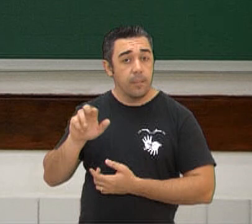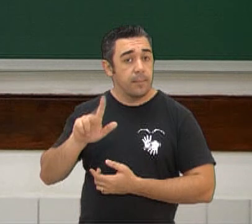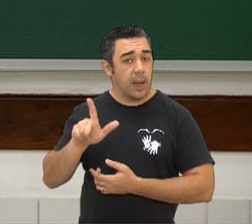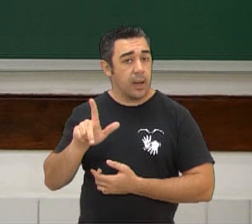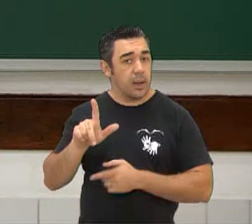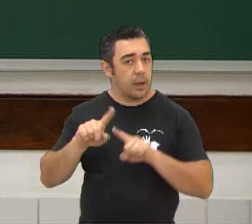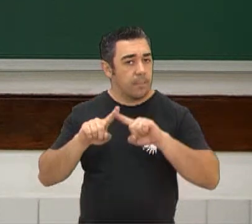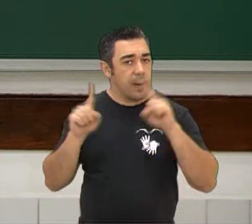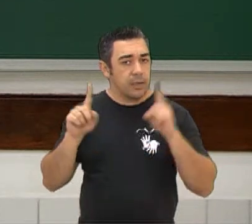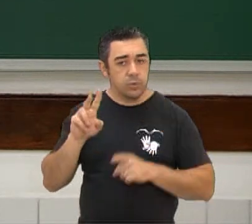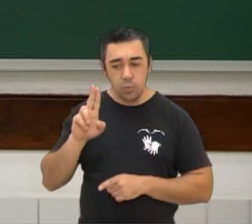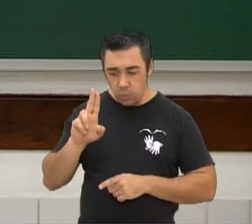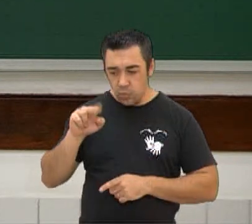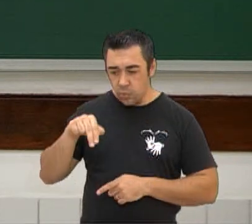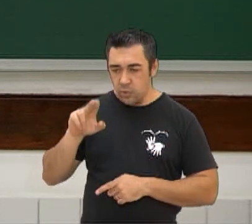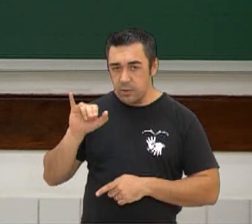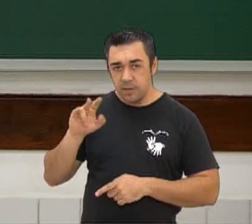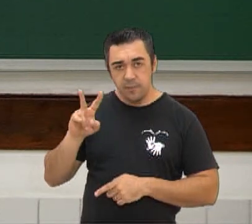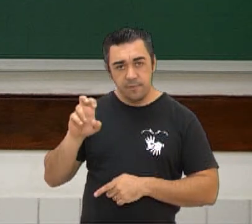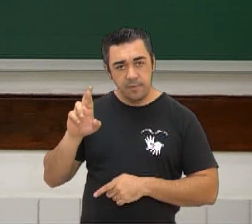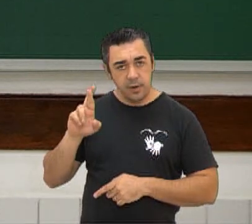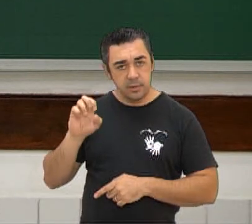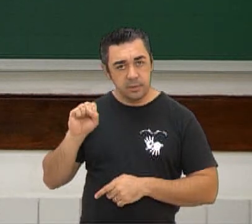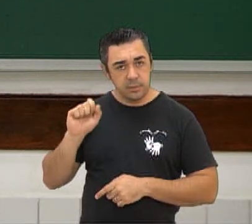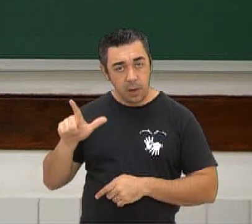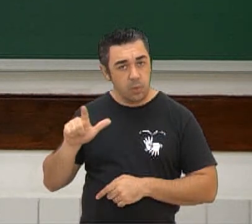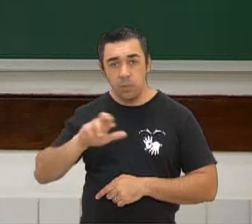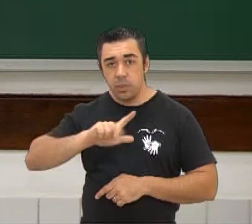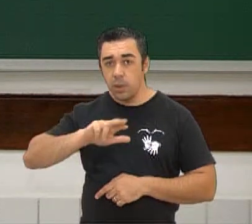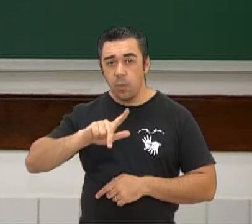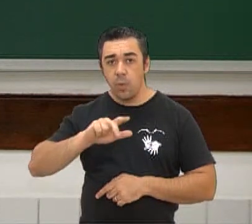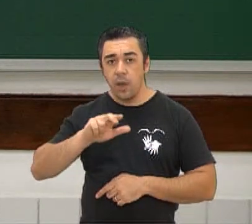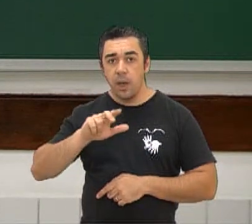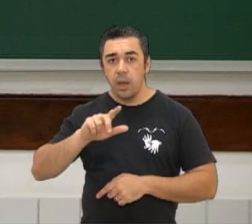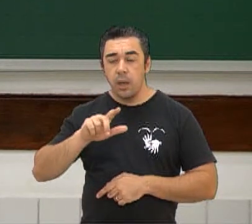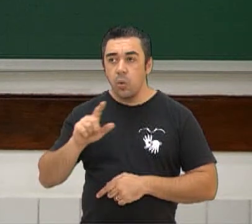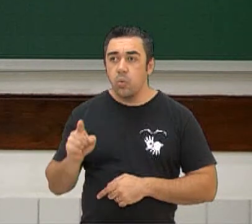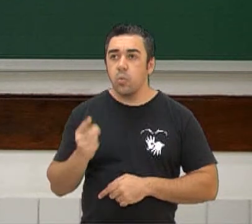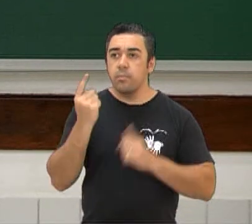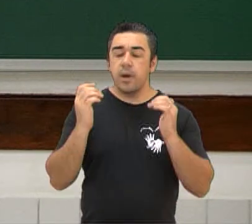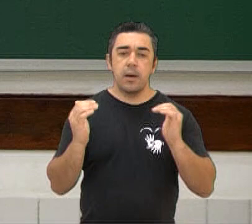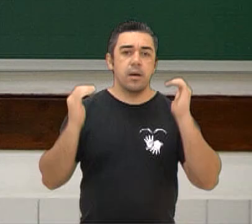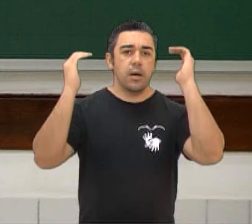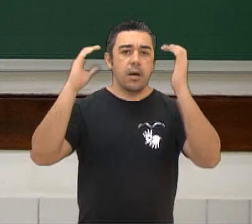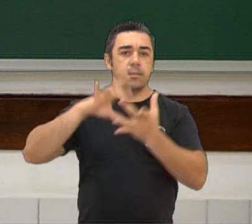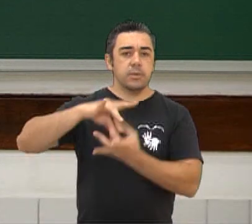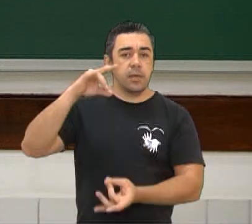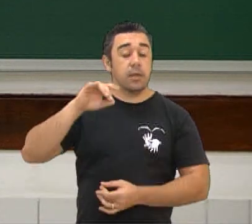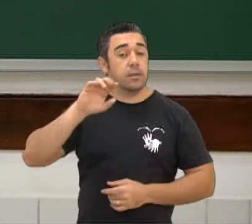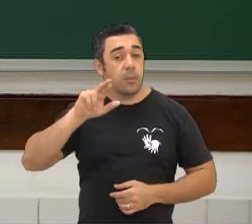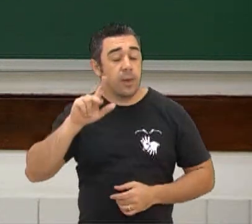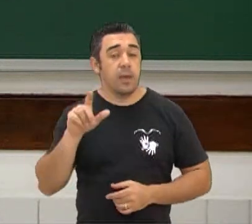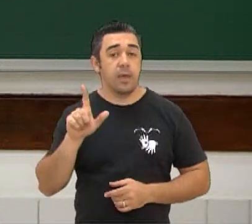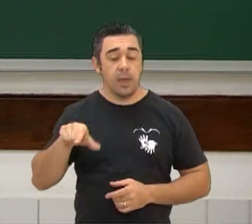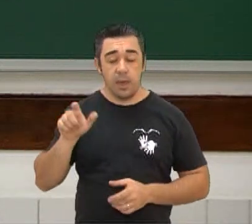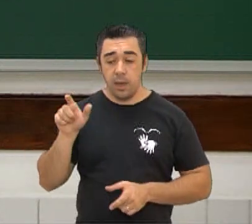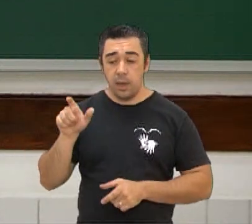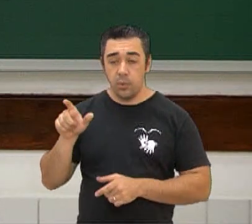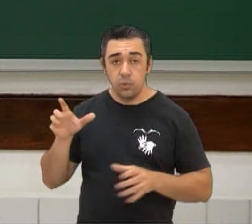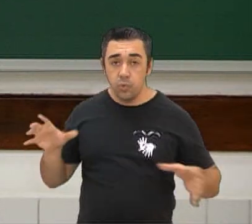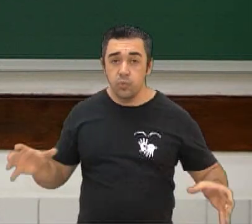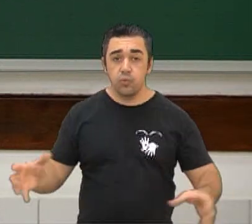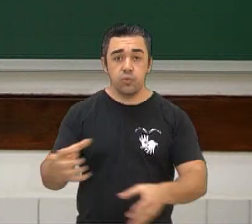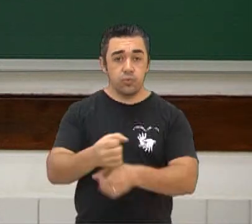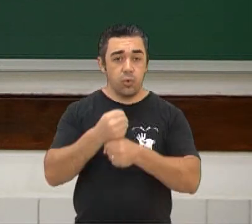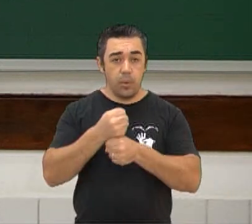metafísica abstrata. O universal é simplesmente o conjunto desses indivíduos.